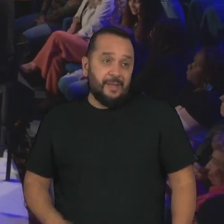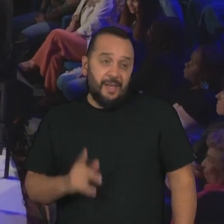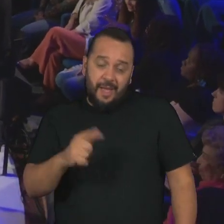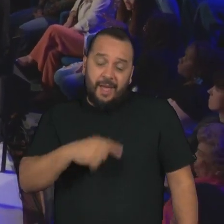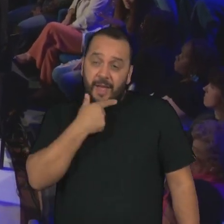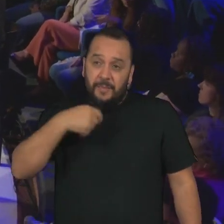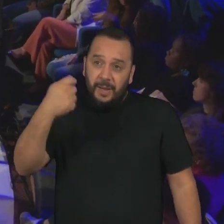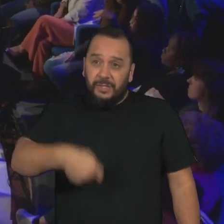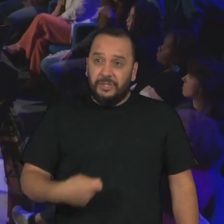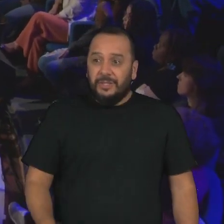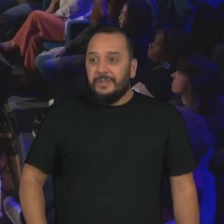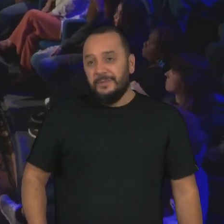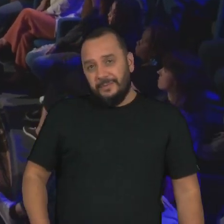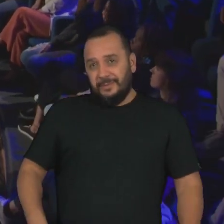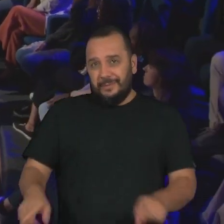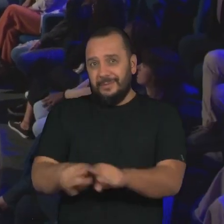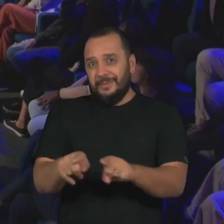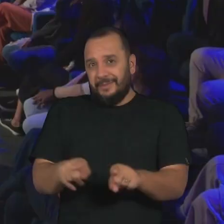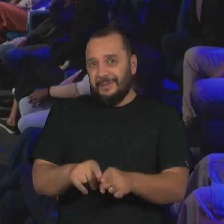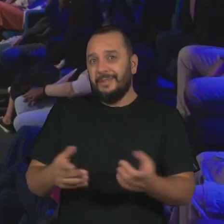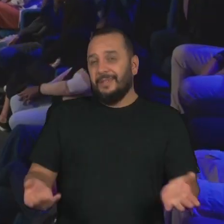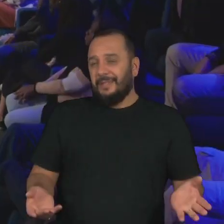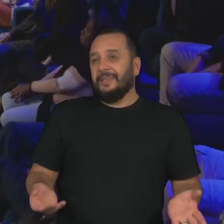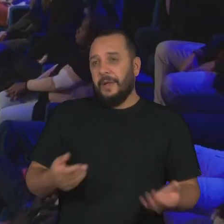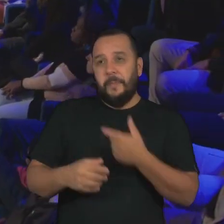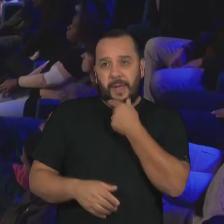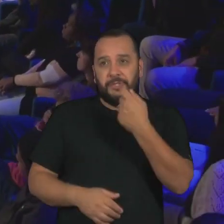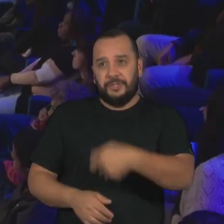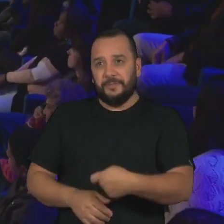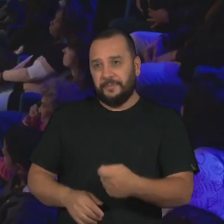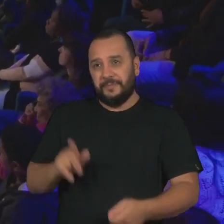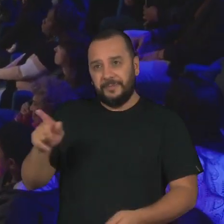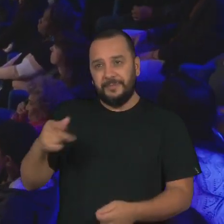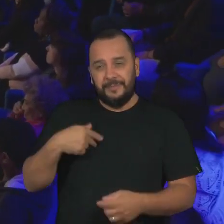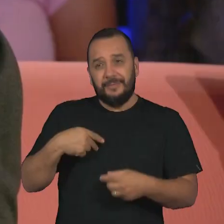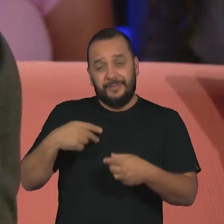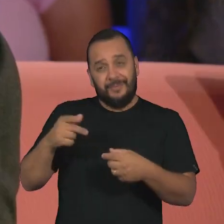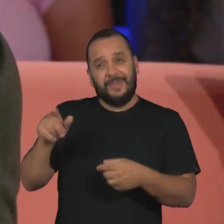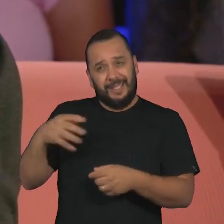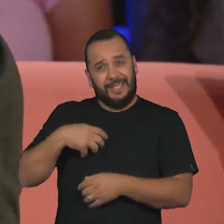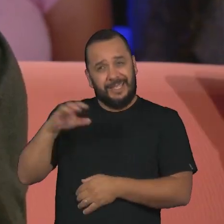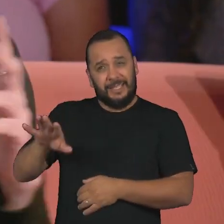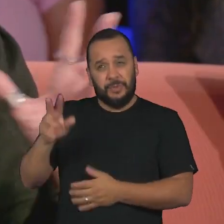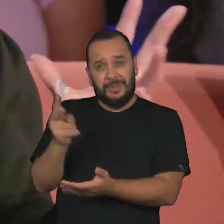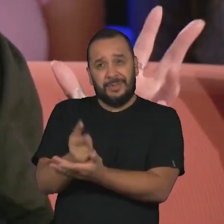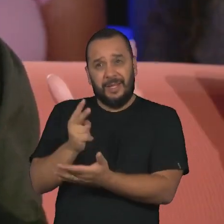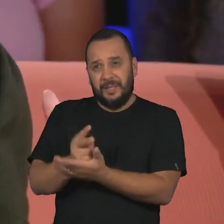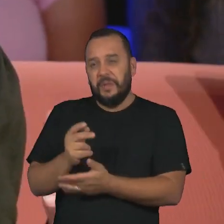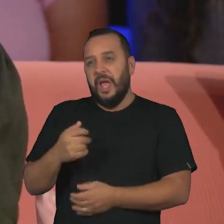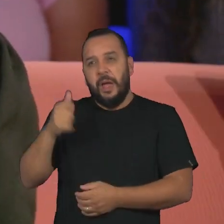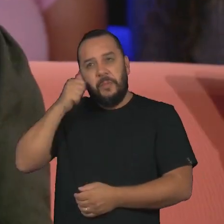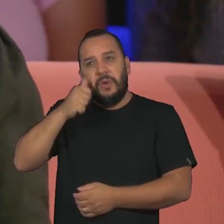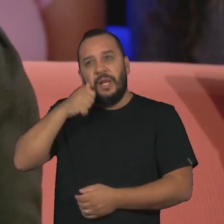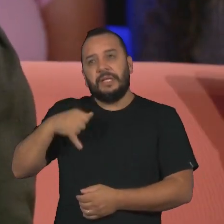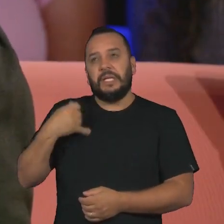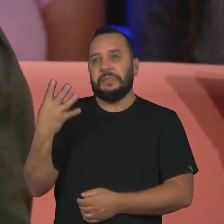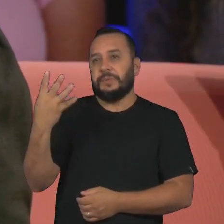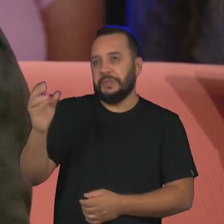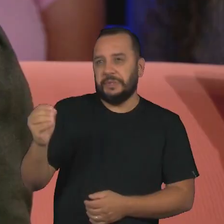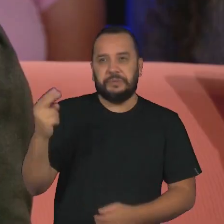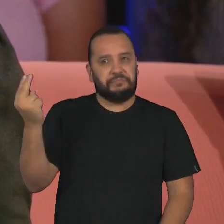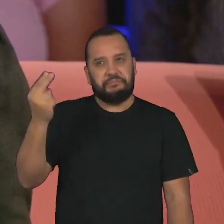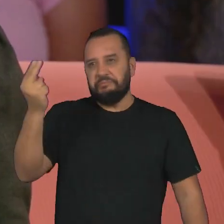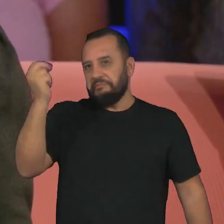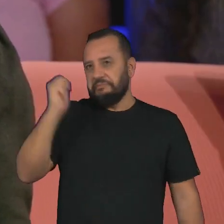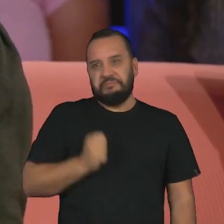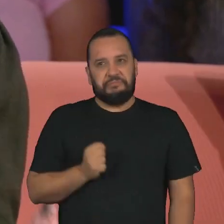machismo É mesmo, o fruto né? do machismo. E eles colocam essa narrativa o tempo inteiro para dizer a mulher depois dos 40 já não serve